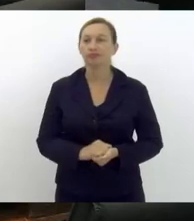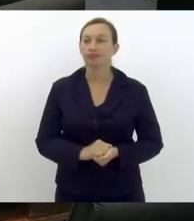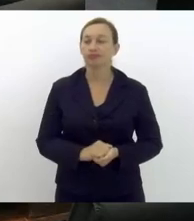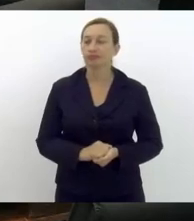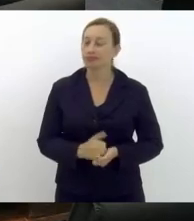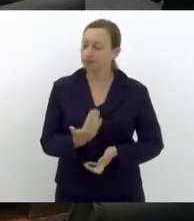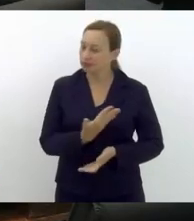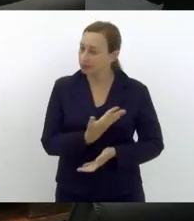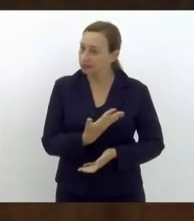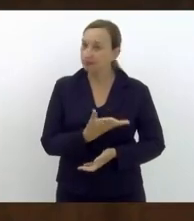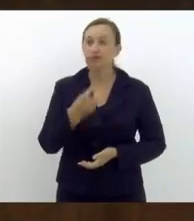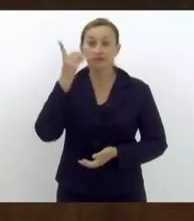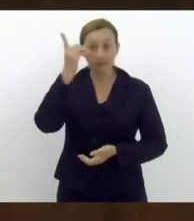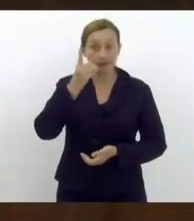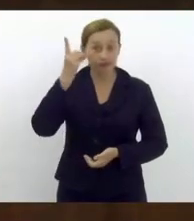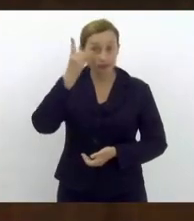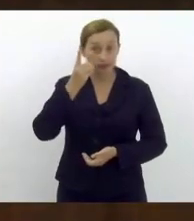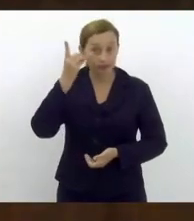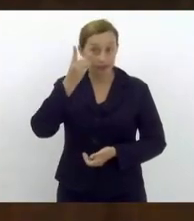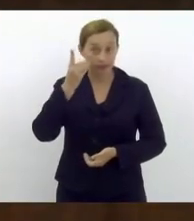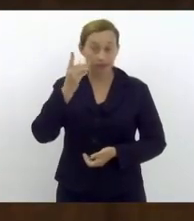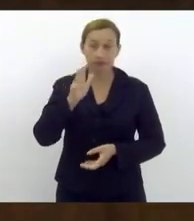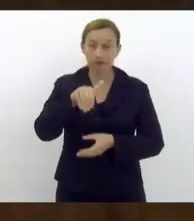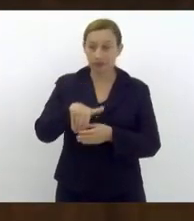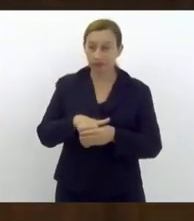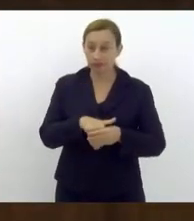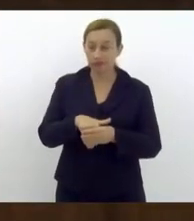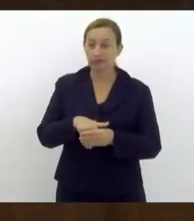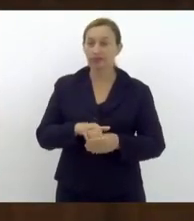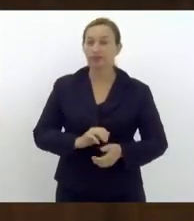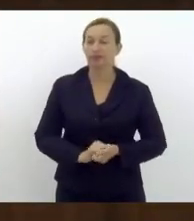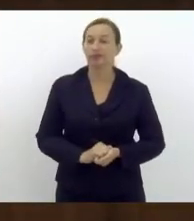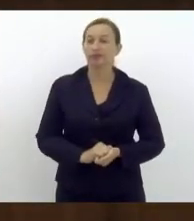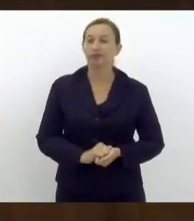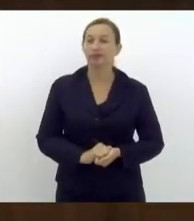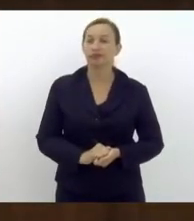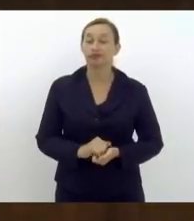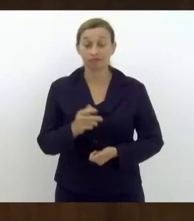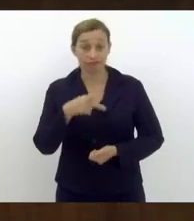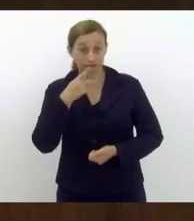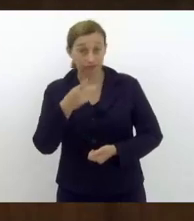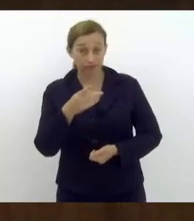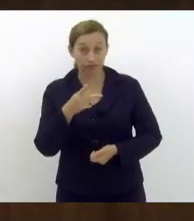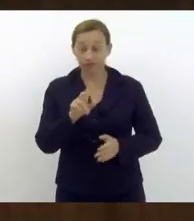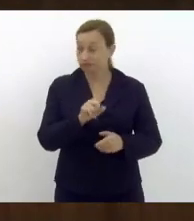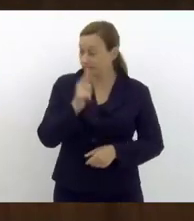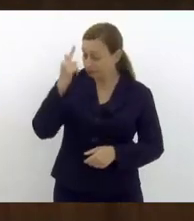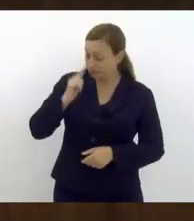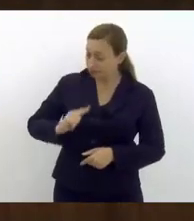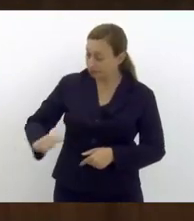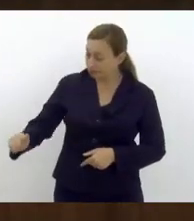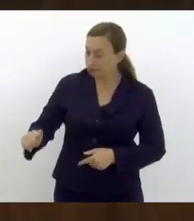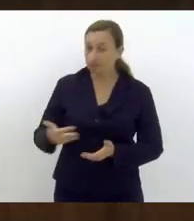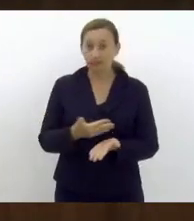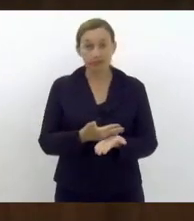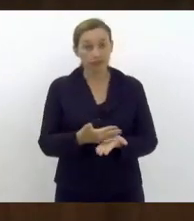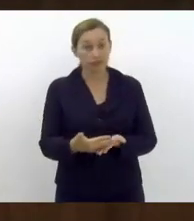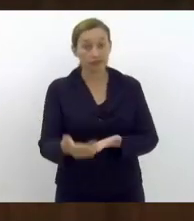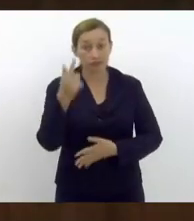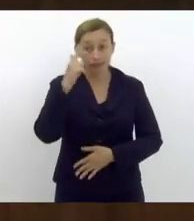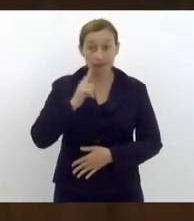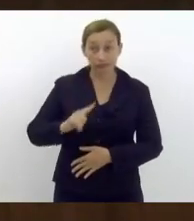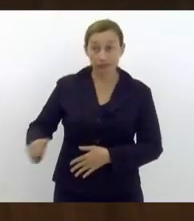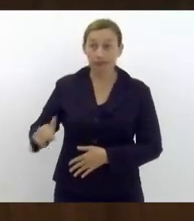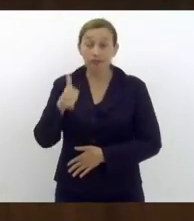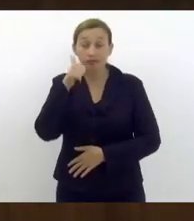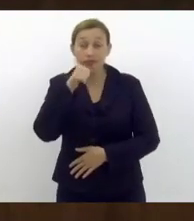nossos colegas deputados e deputadas votem. Dizer que essa semana se inicia a Semana